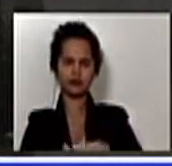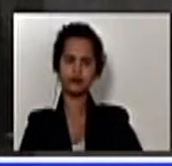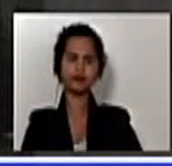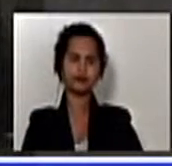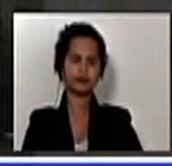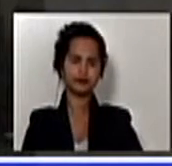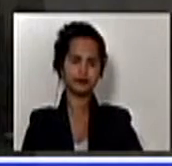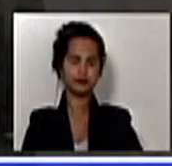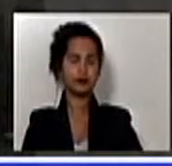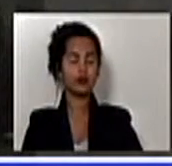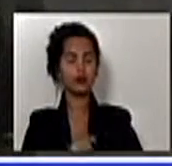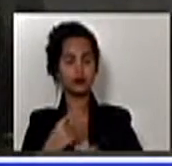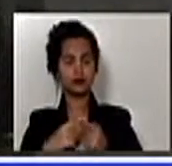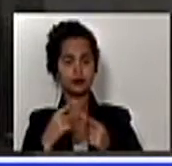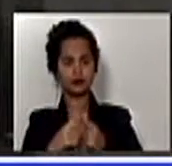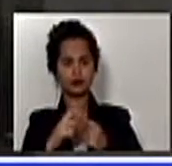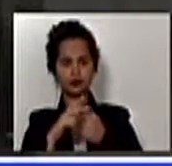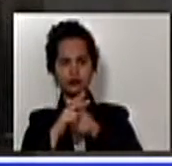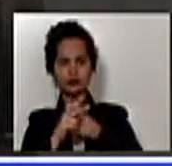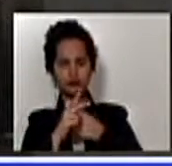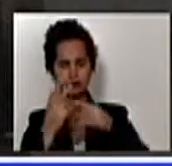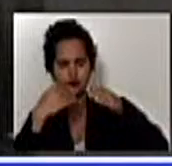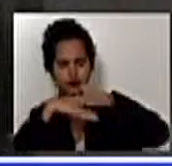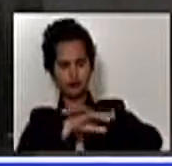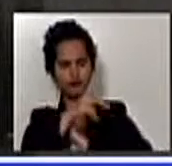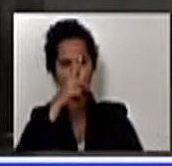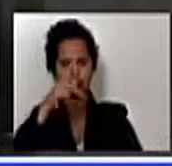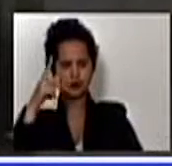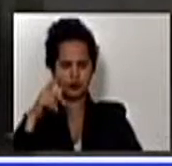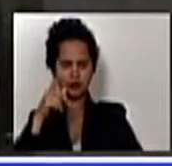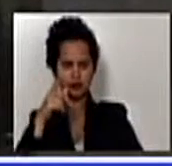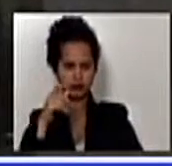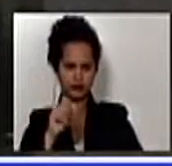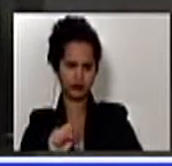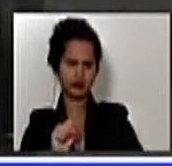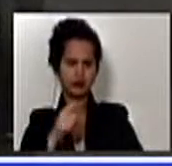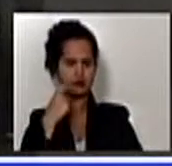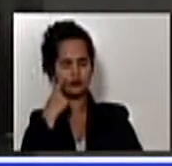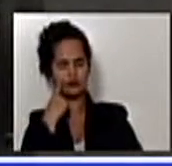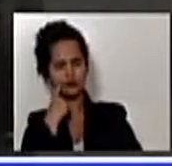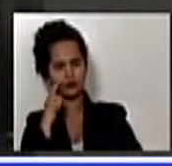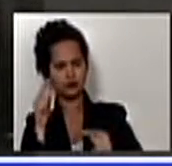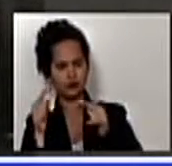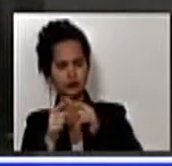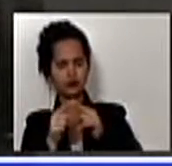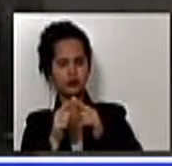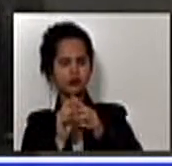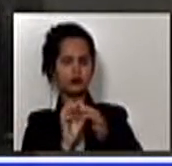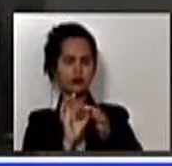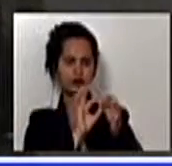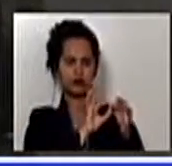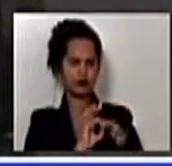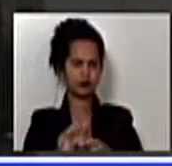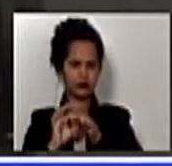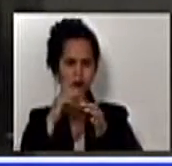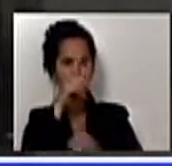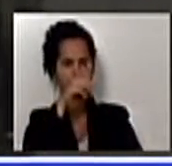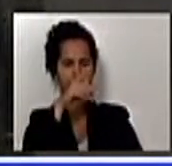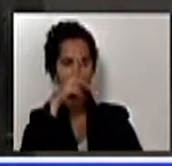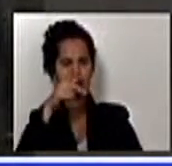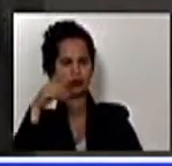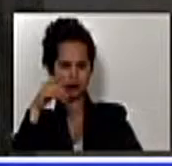de remodelar o Fundo Garantidor de PPPs e, a partir de operações de PPP, alavancar